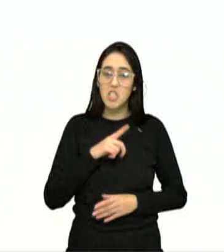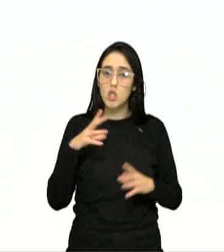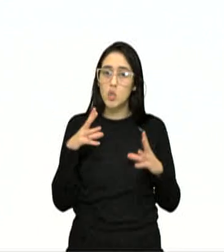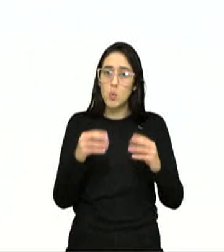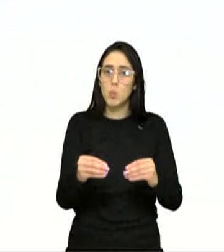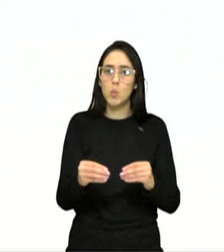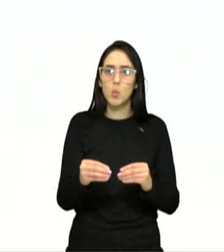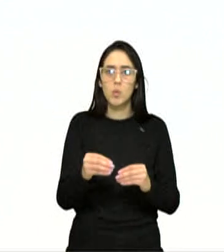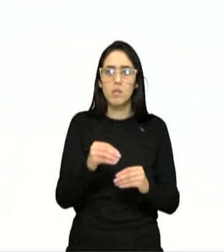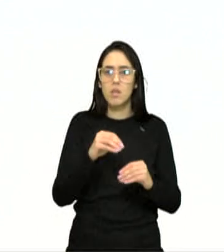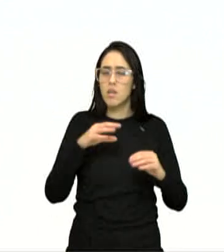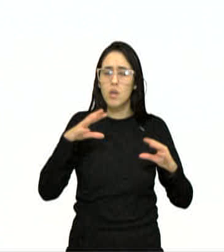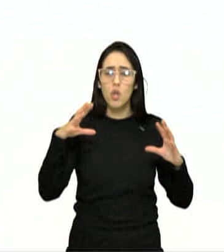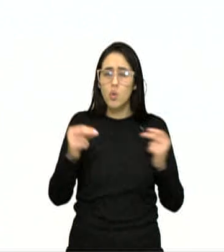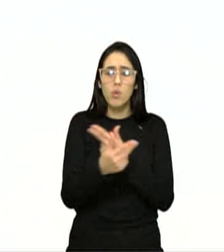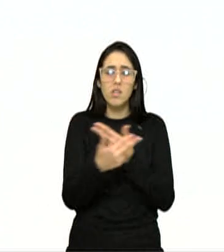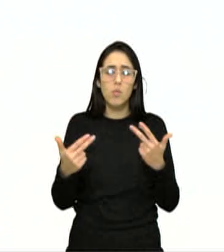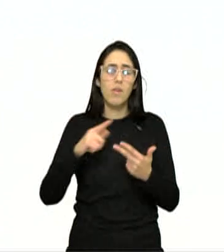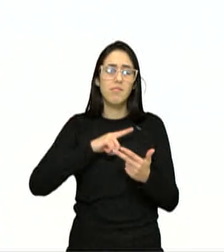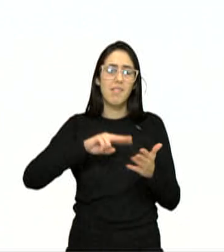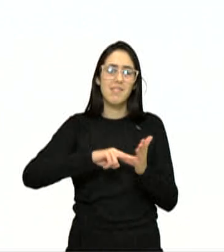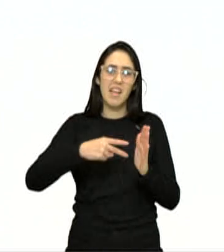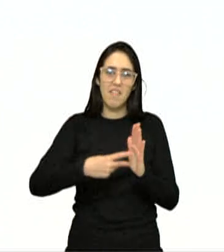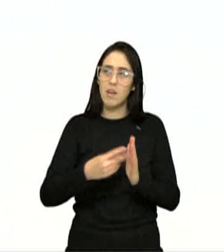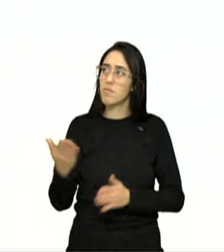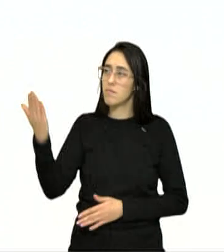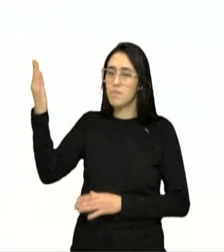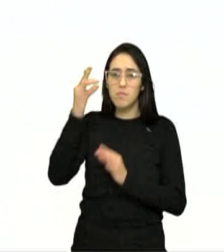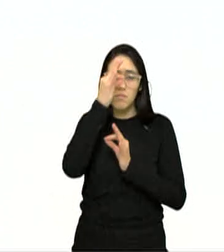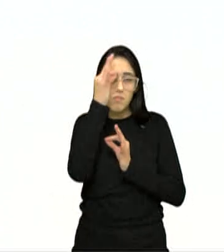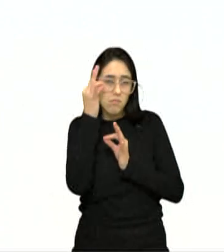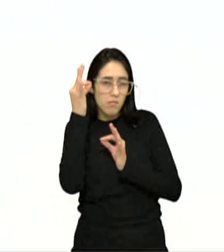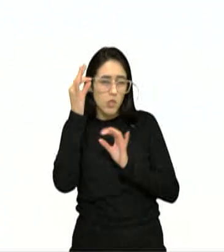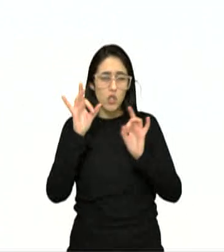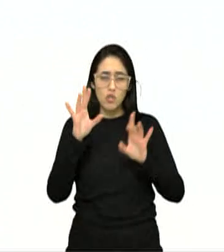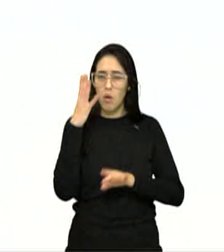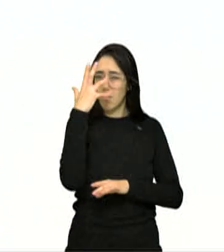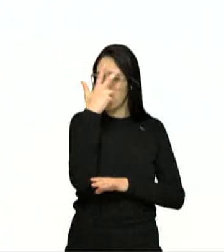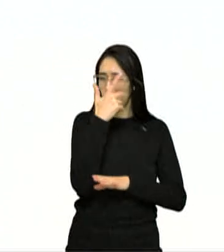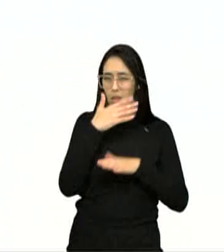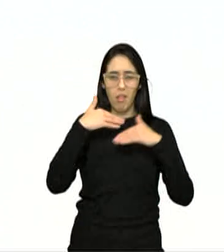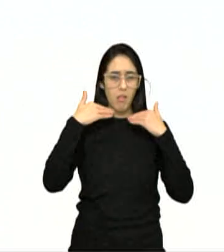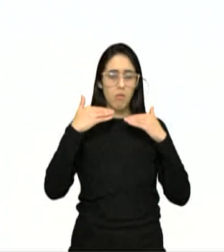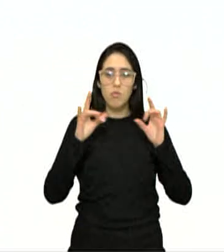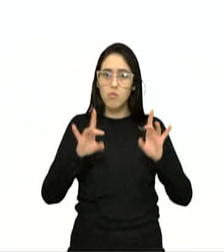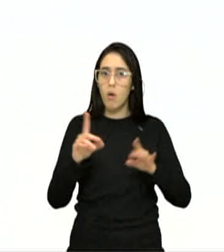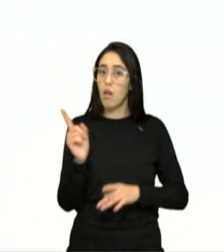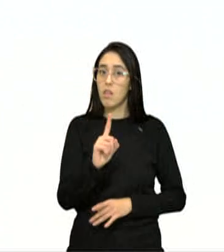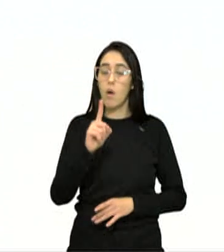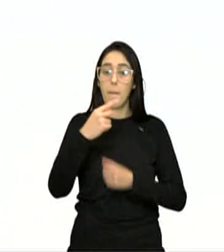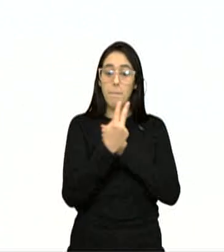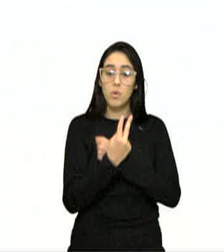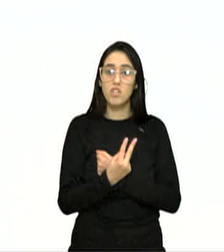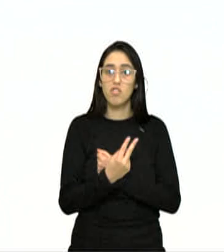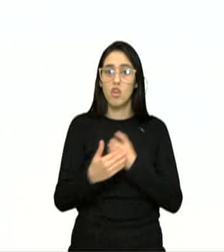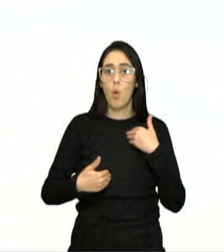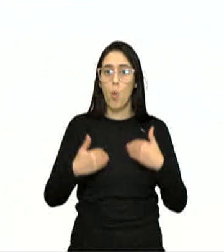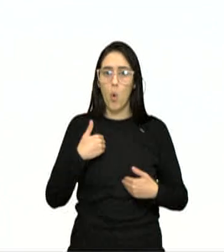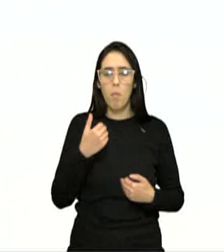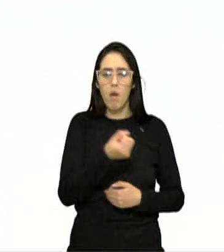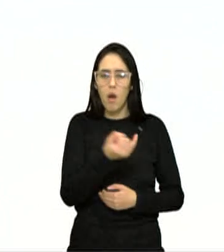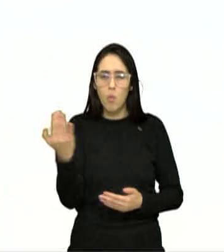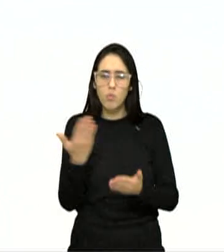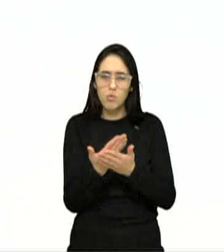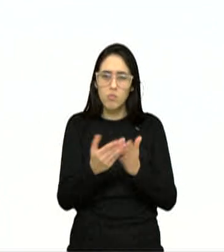um significado. E olha que legal, o delineado não era só por vaidade, mas também para proteger a imunidade. Alguns estudos